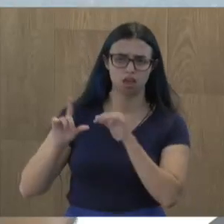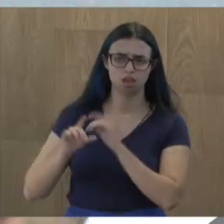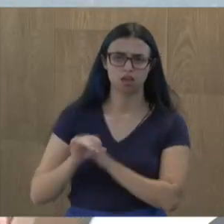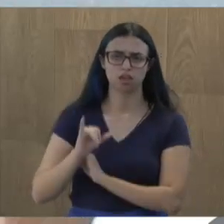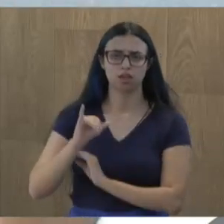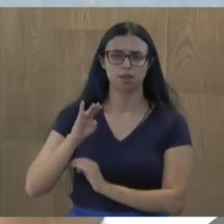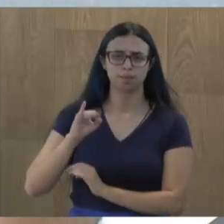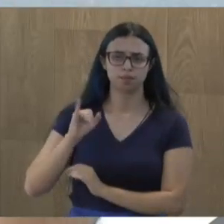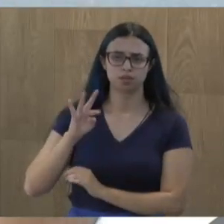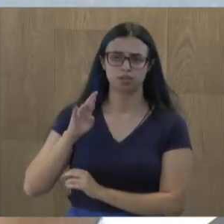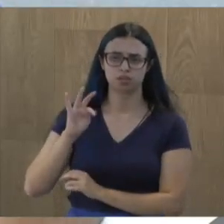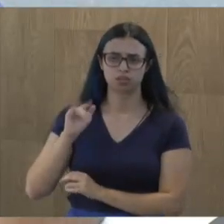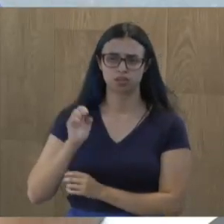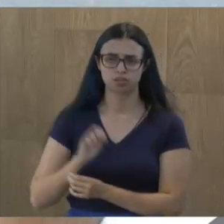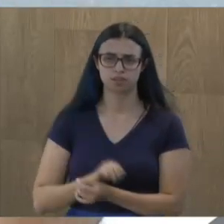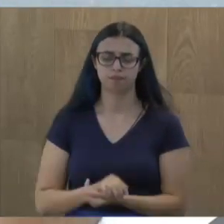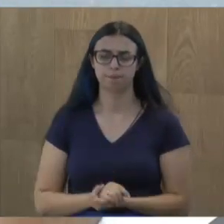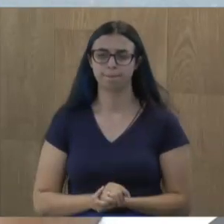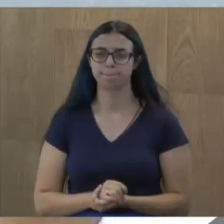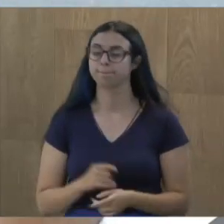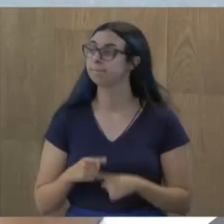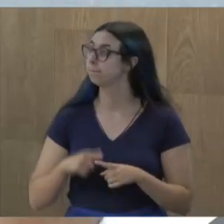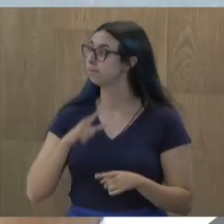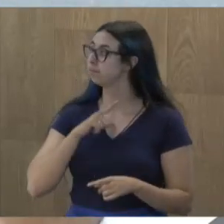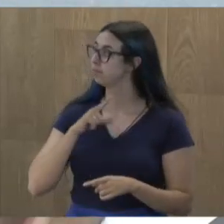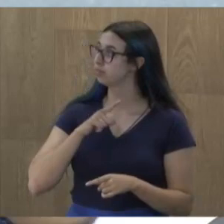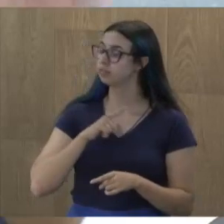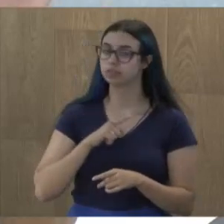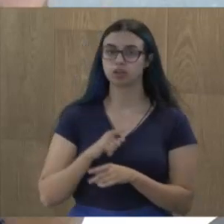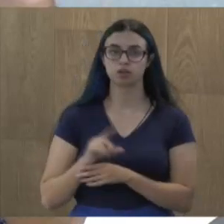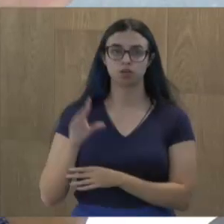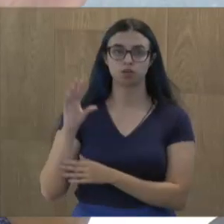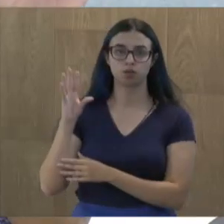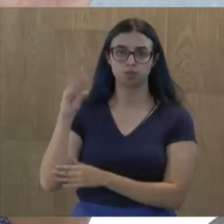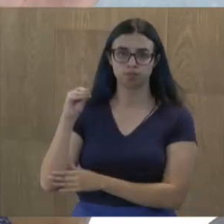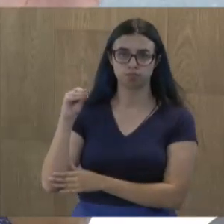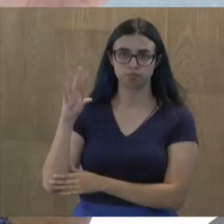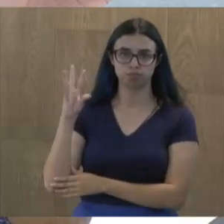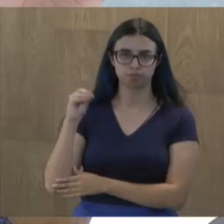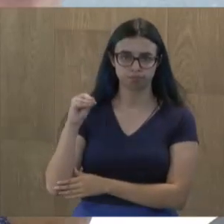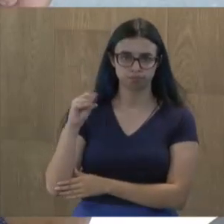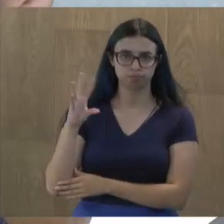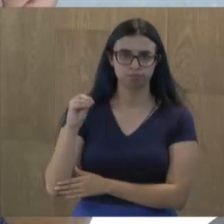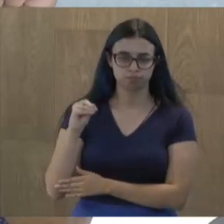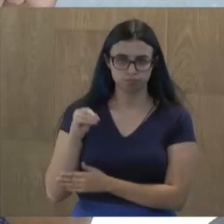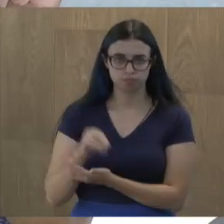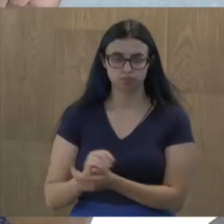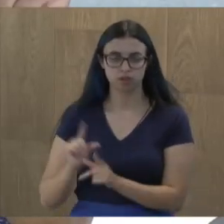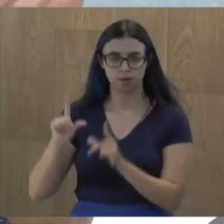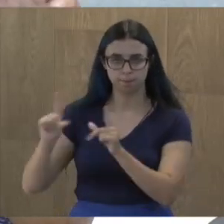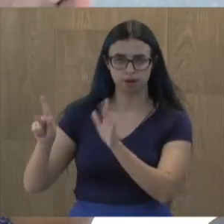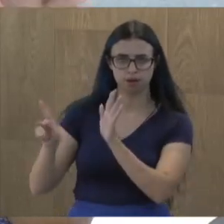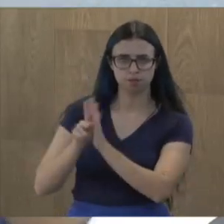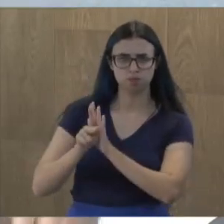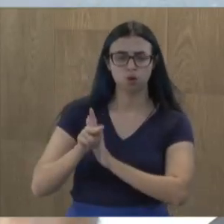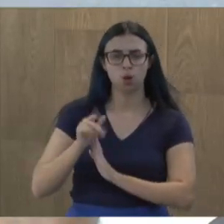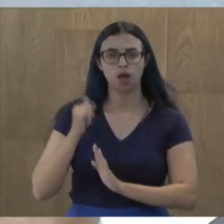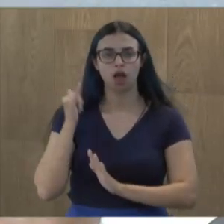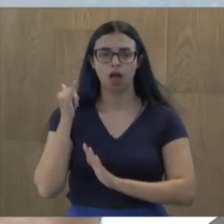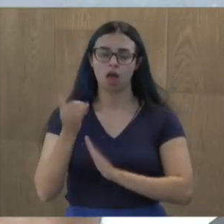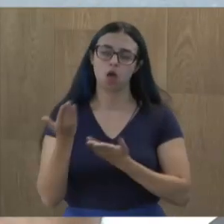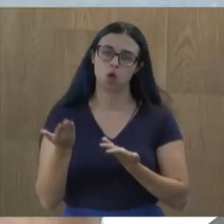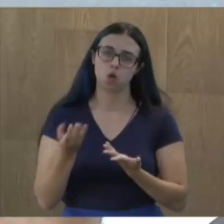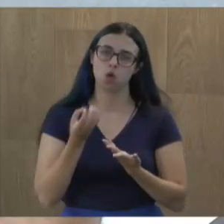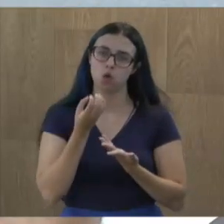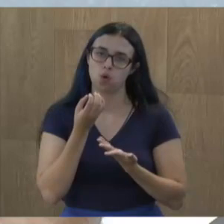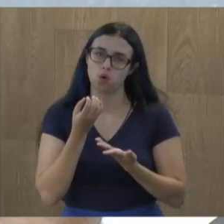Ibirité. Foi colocado um redutor de velocidade, 5 redutores de velocidade ali na rua Ibirité. A gente volta